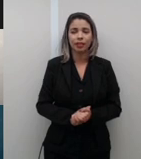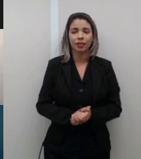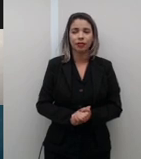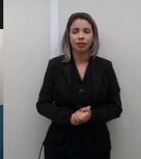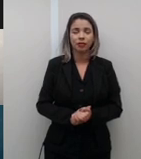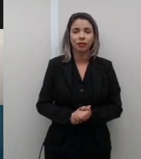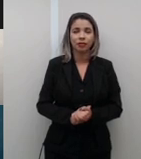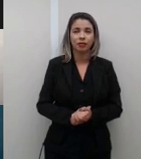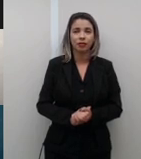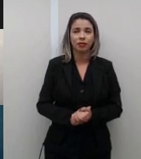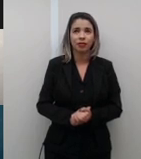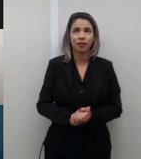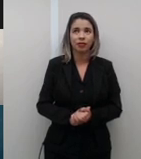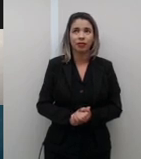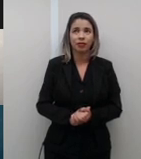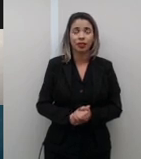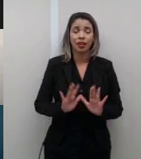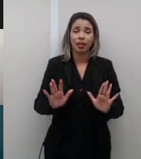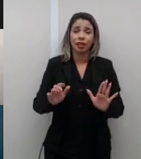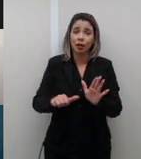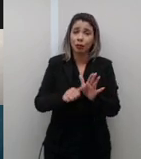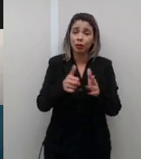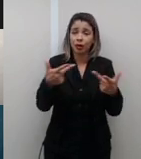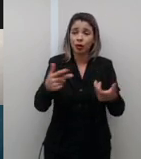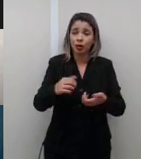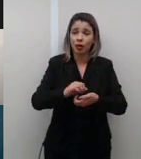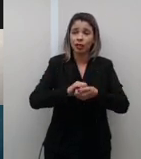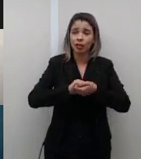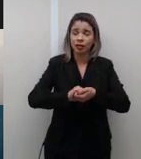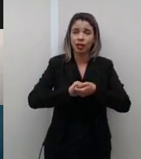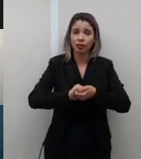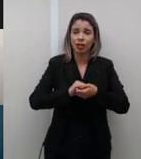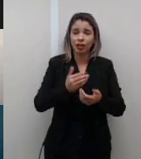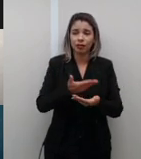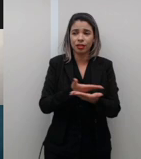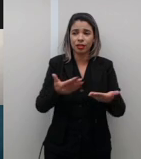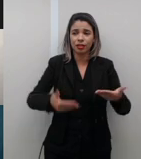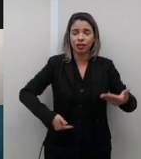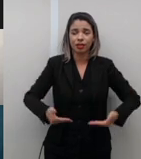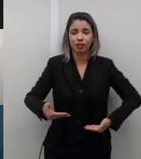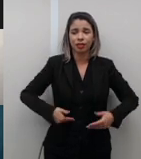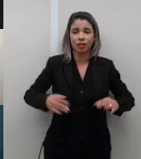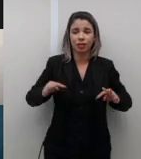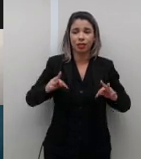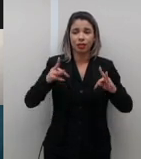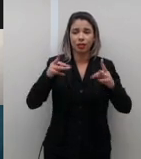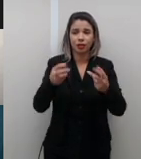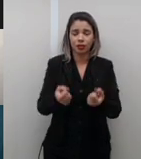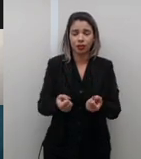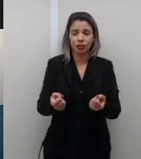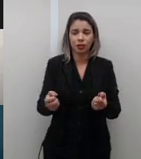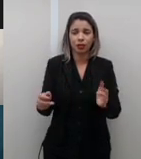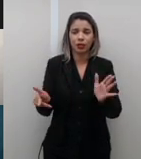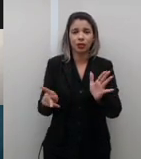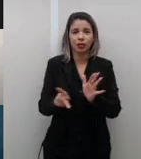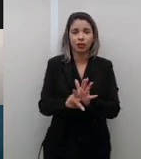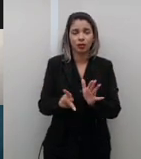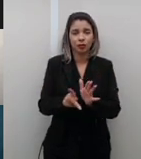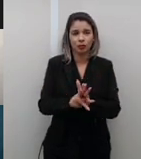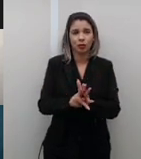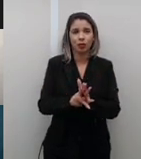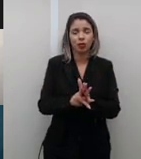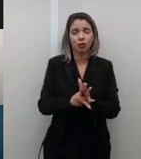Em primeiro lugar, saudar vossas excelências, né, funcionários, né, razão do segundo semestre do ano